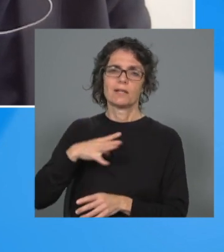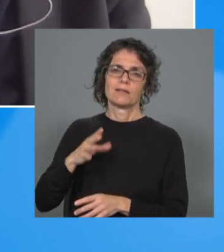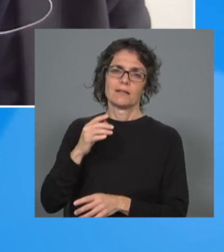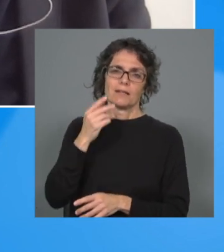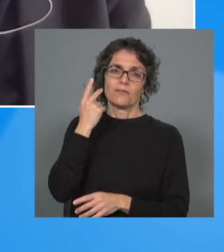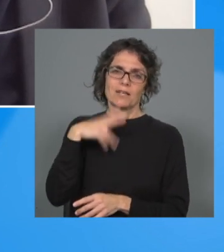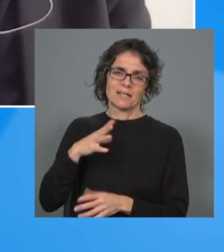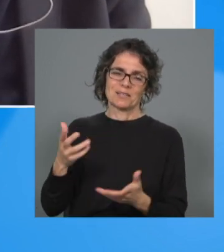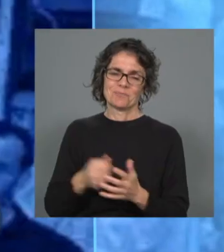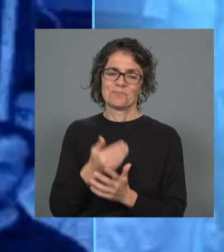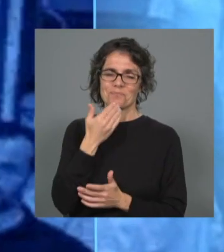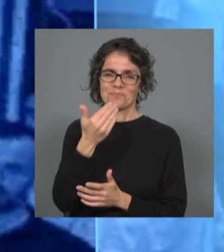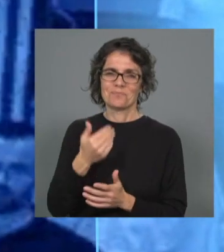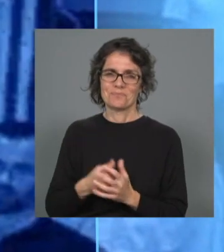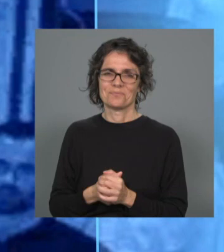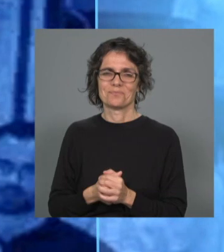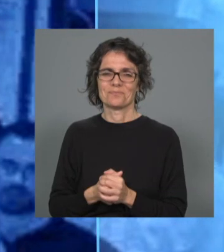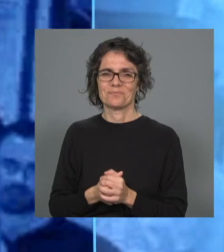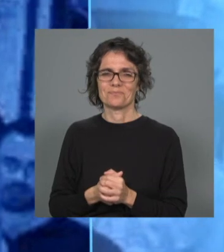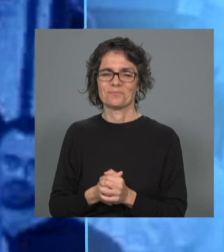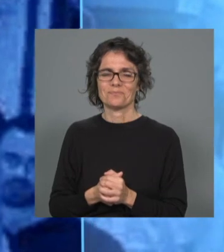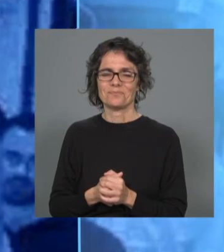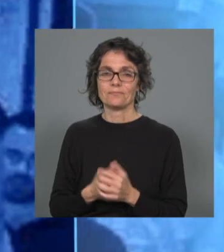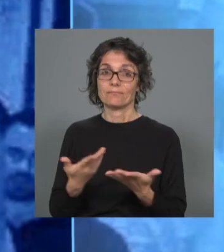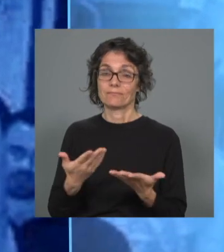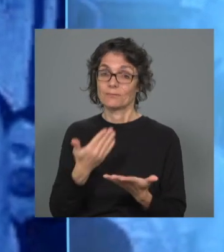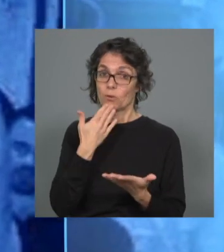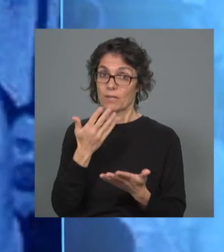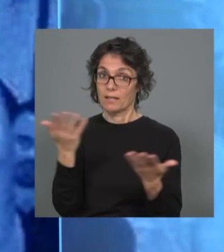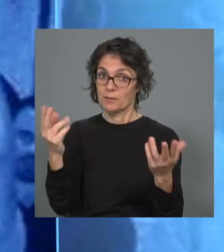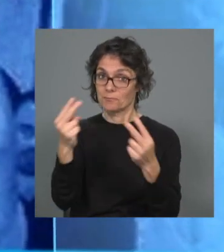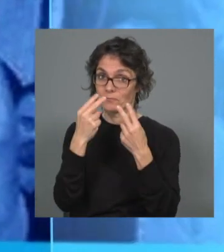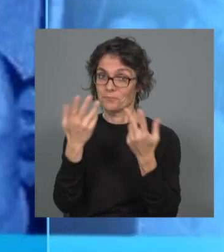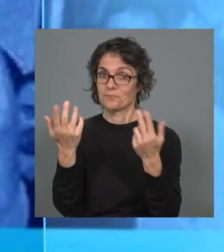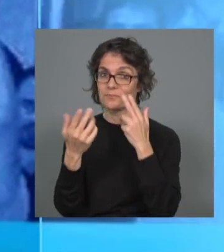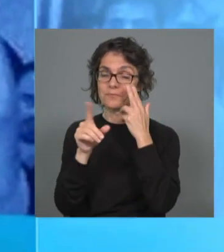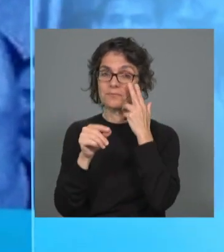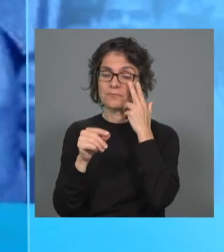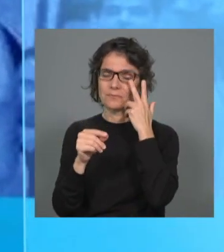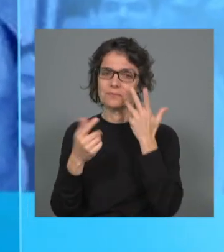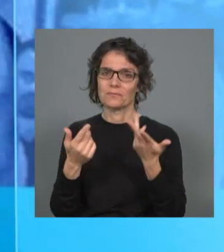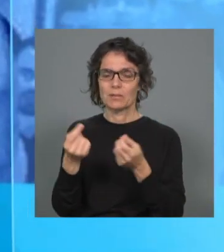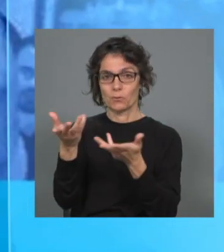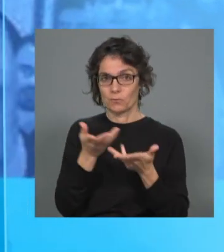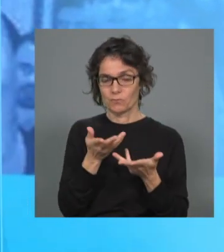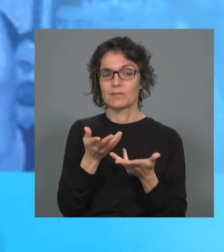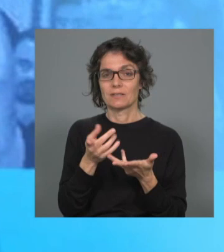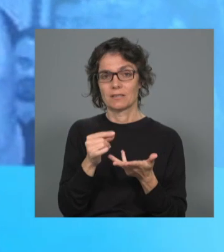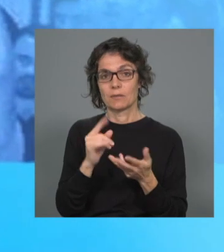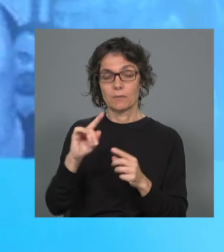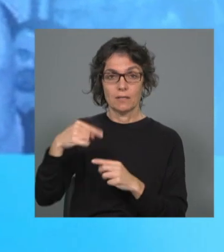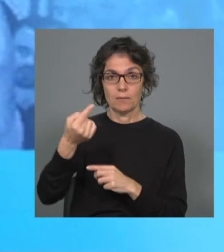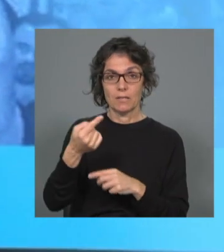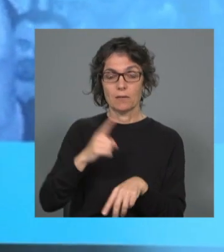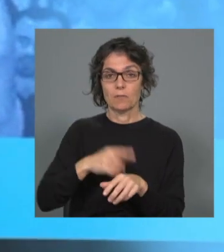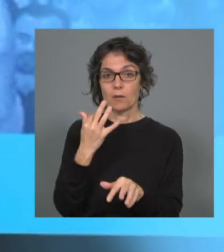bem, muito obrigado. Resta agradecer a sua preferência e deixar o convite para que amanhã, esta